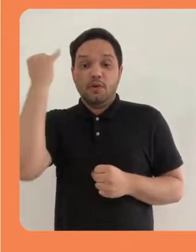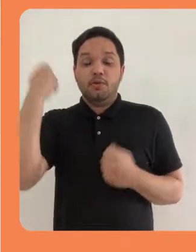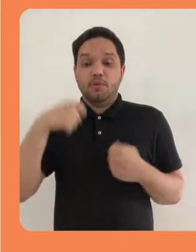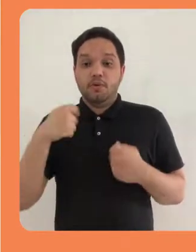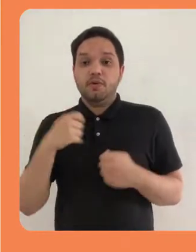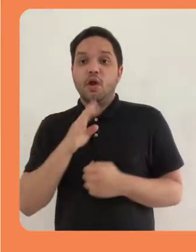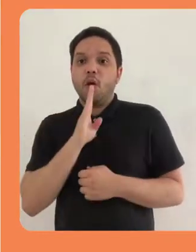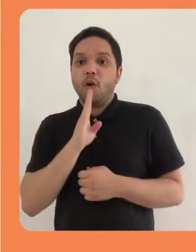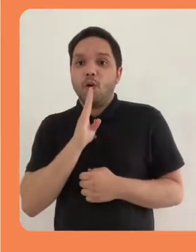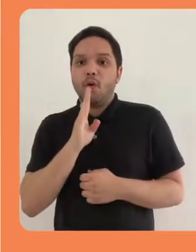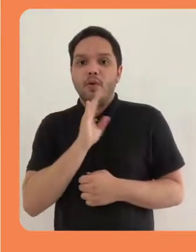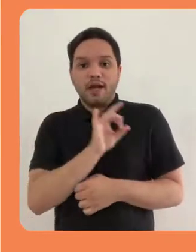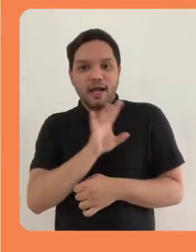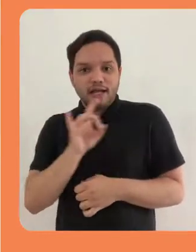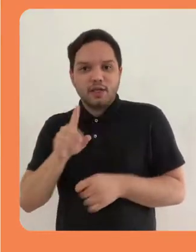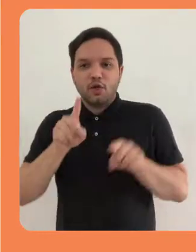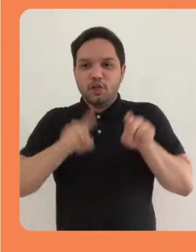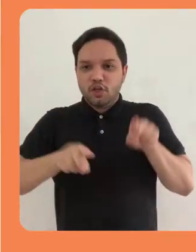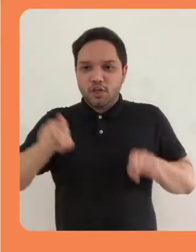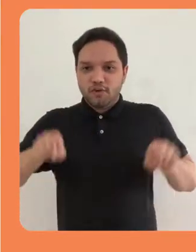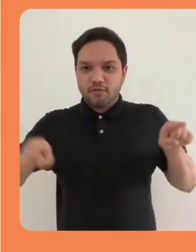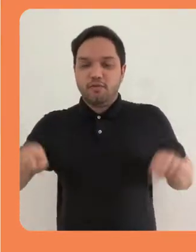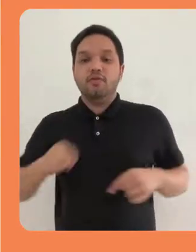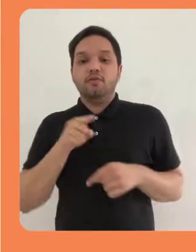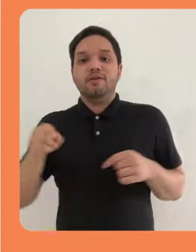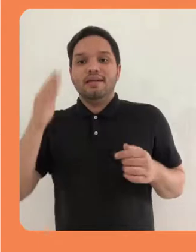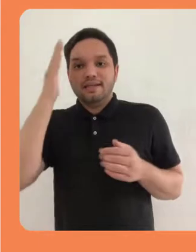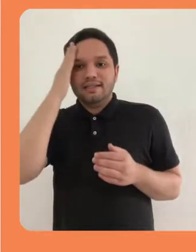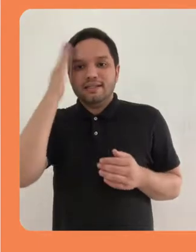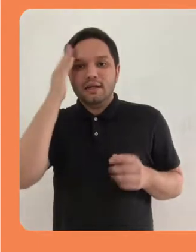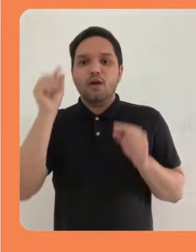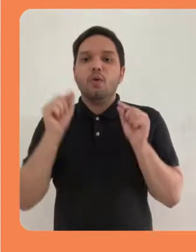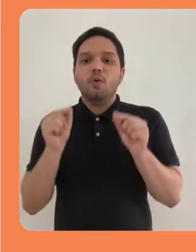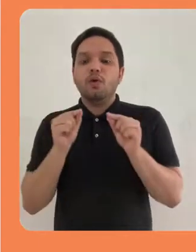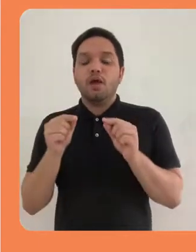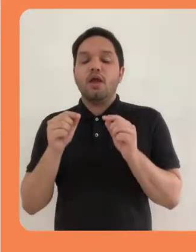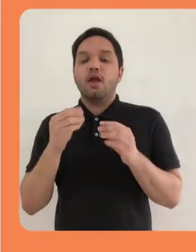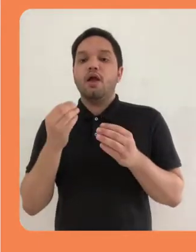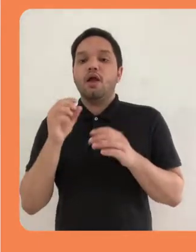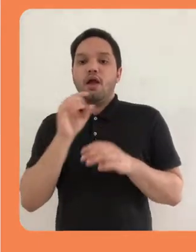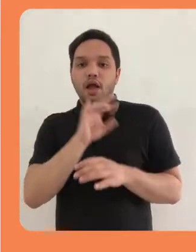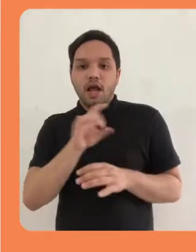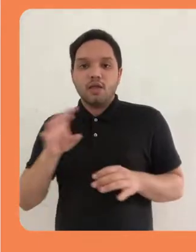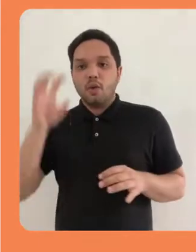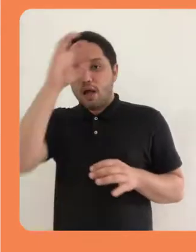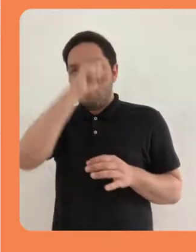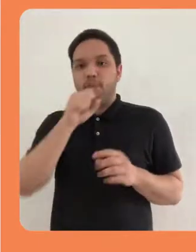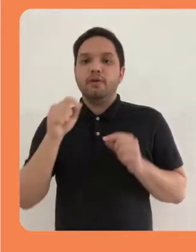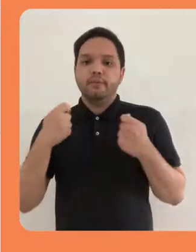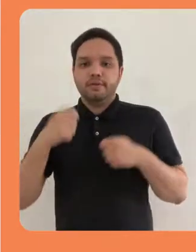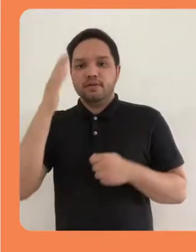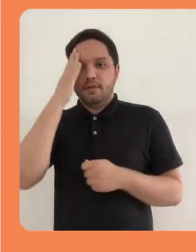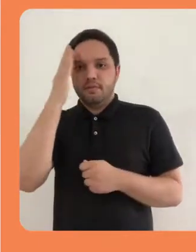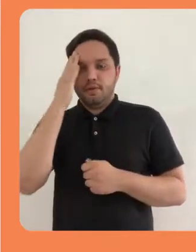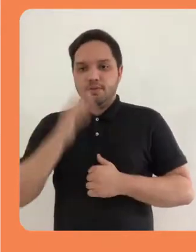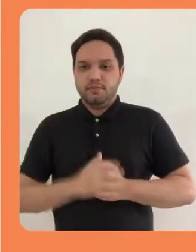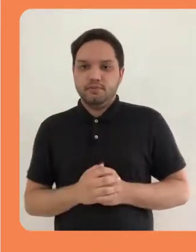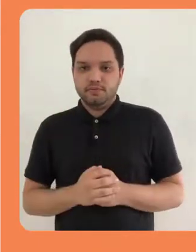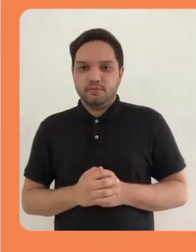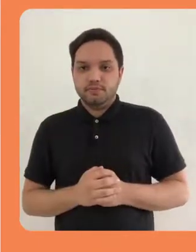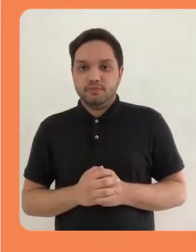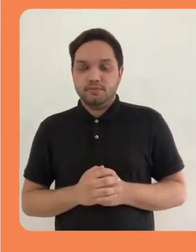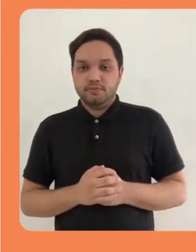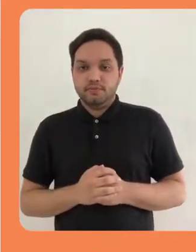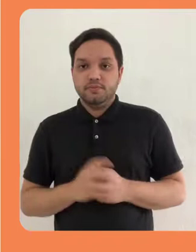pode descrever esses níveis também é importante que eles reconheçam cada um dos níveis e que eles